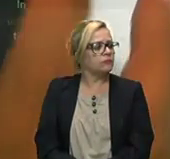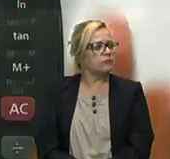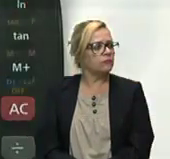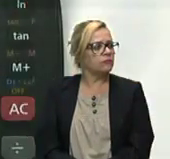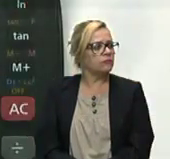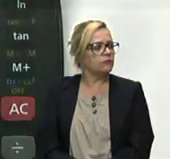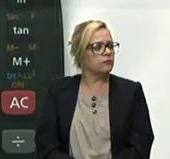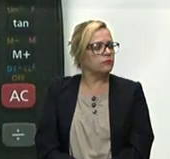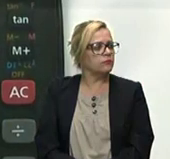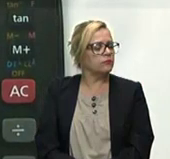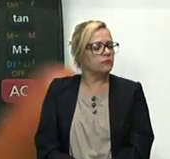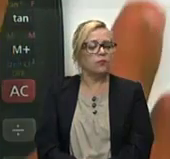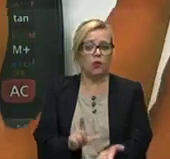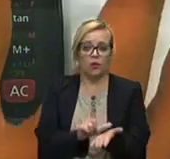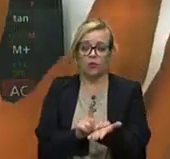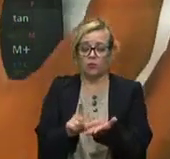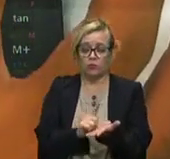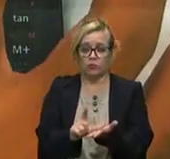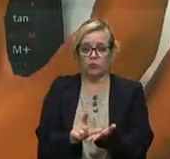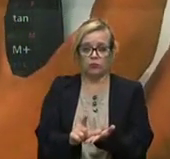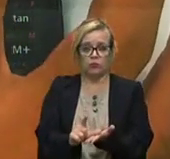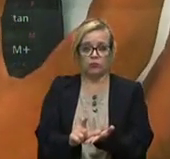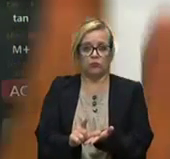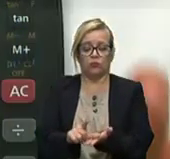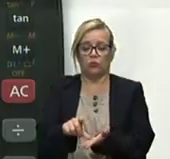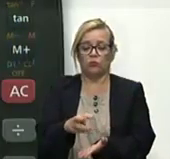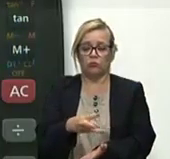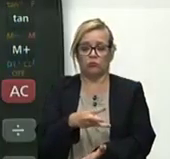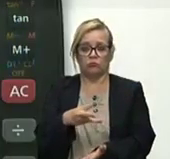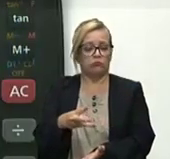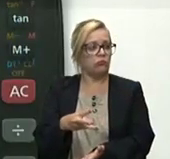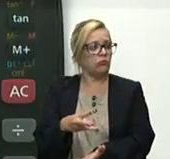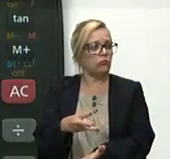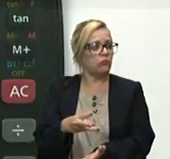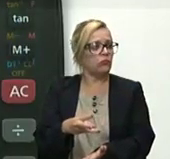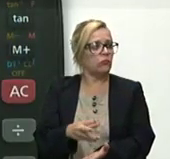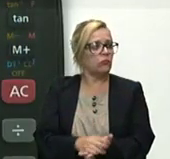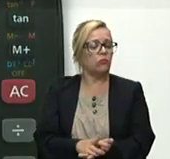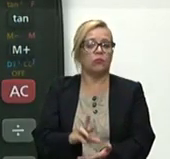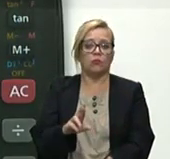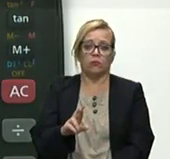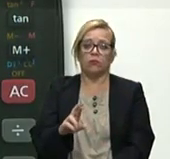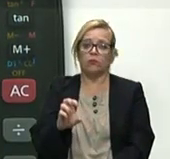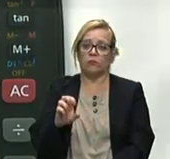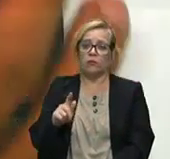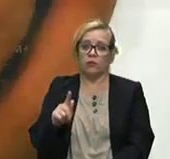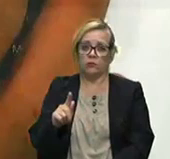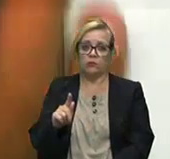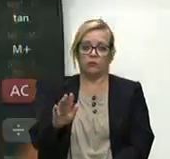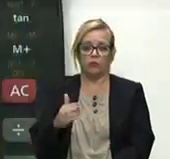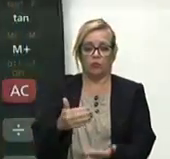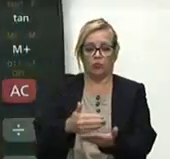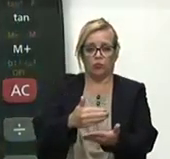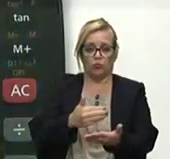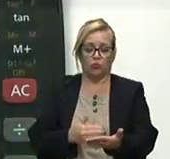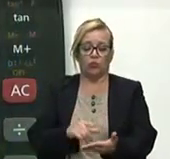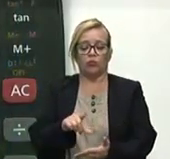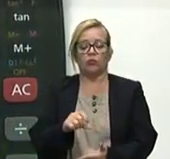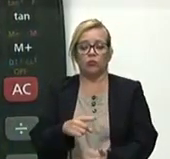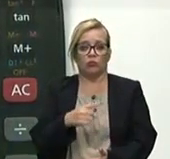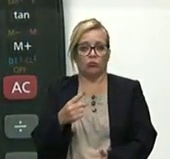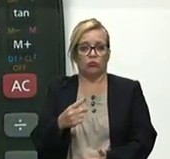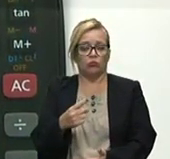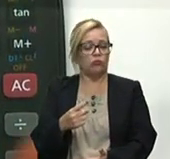Limpa os dados da memória. Mod, opção 3, regressão, né, de reta de regressão. Opção 1, porque eu quero uma